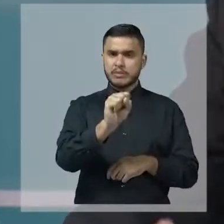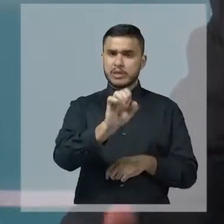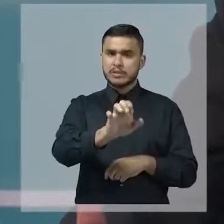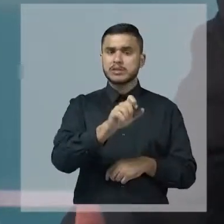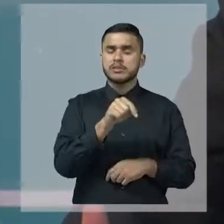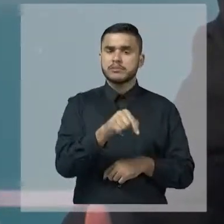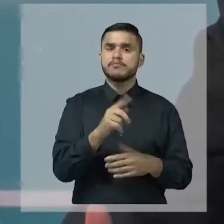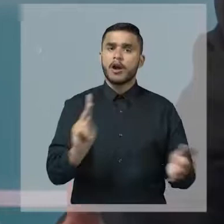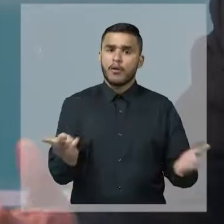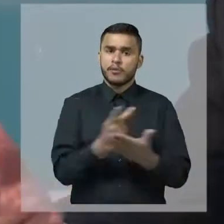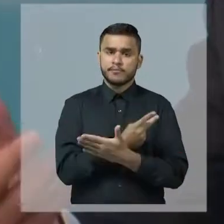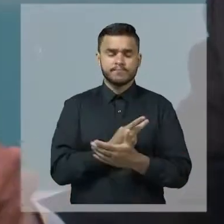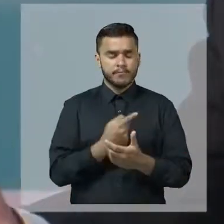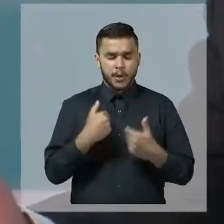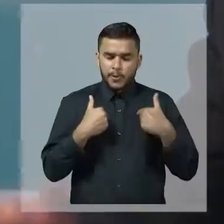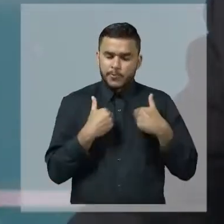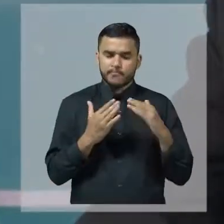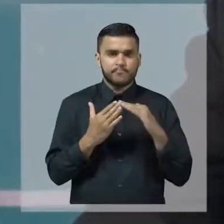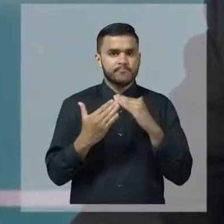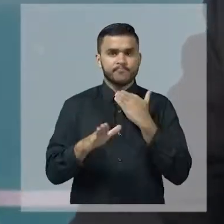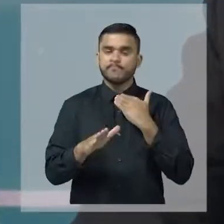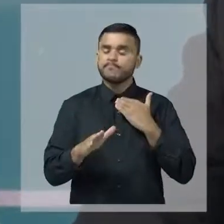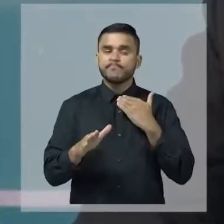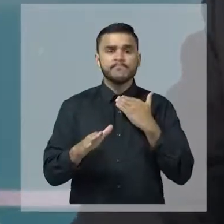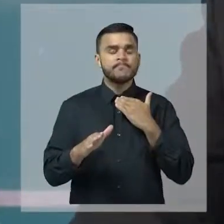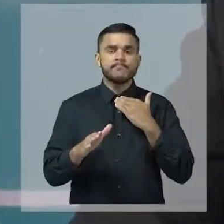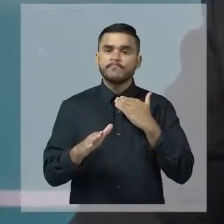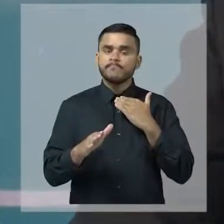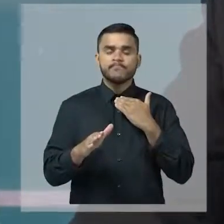Inclusive, há o risco, eu ouvi isso no noticiário,